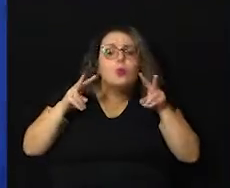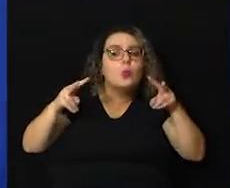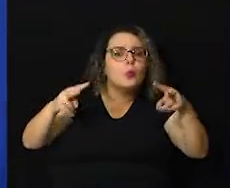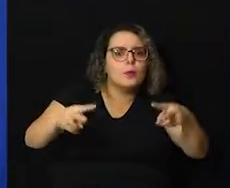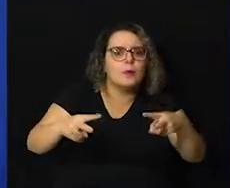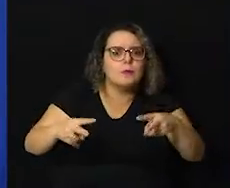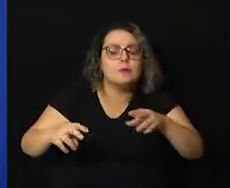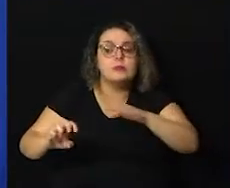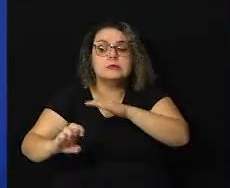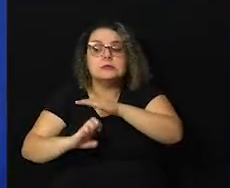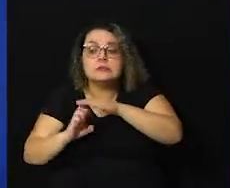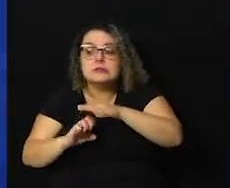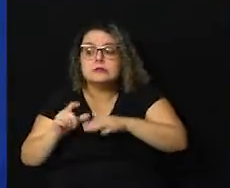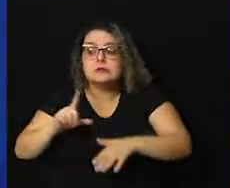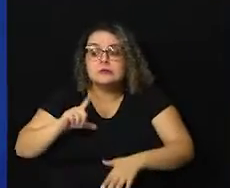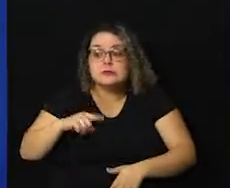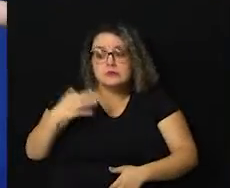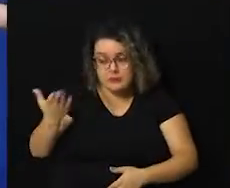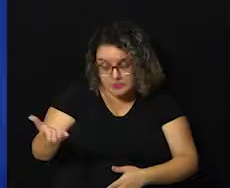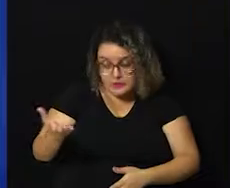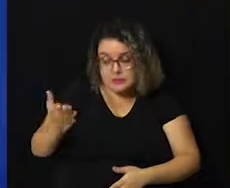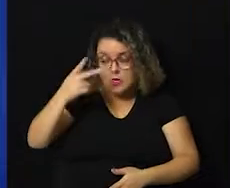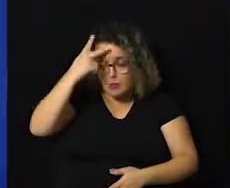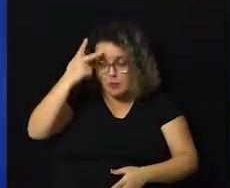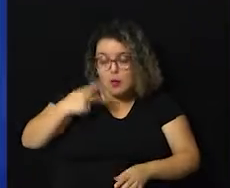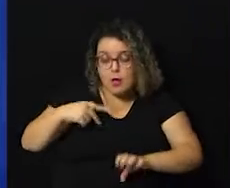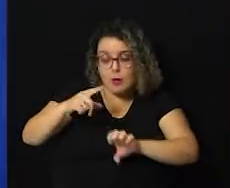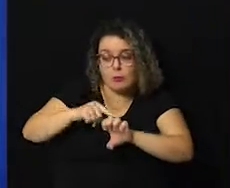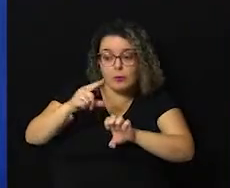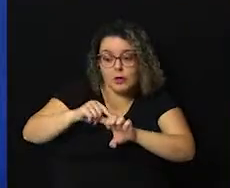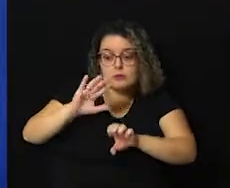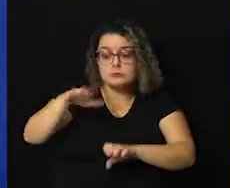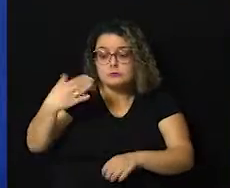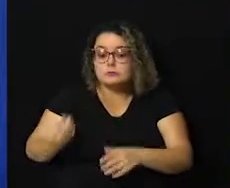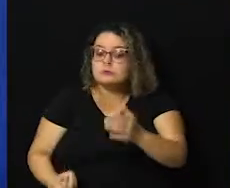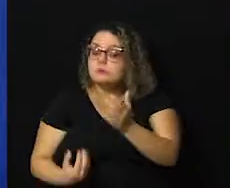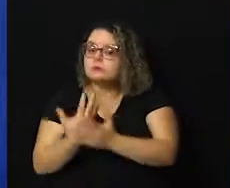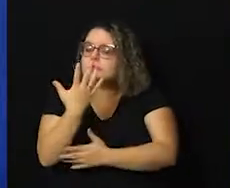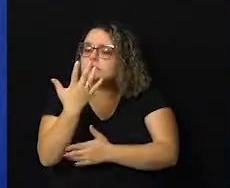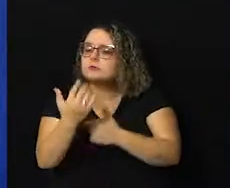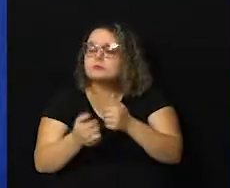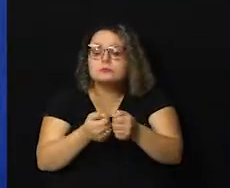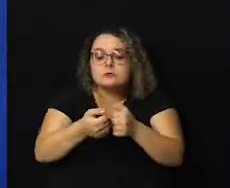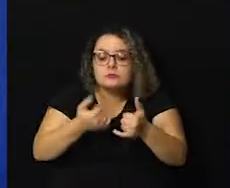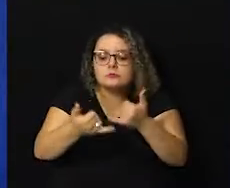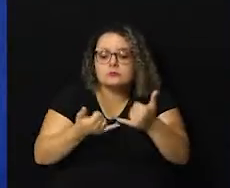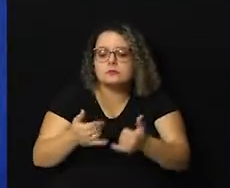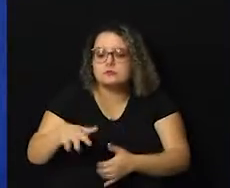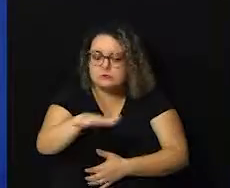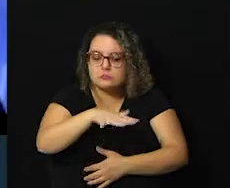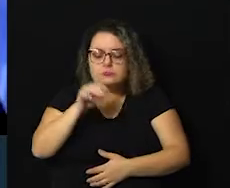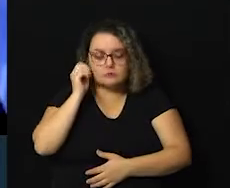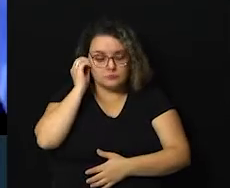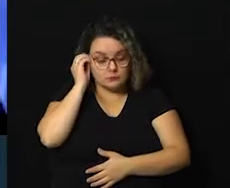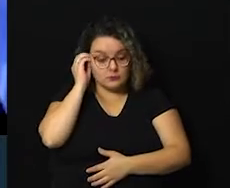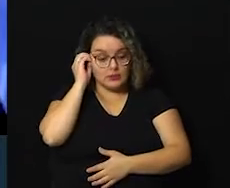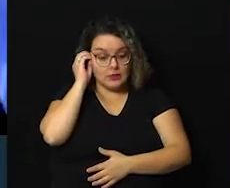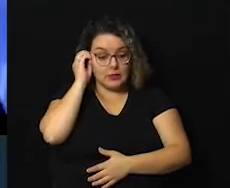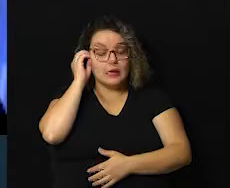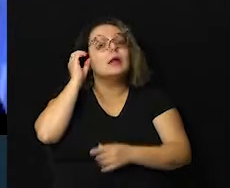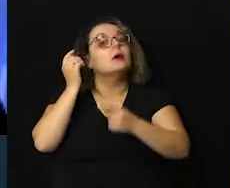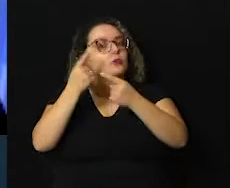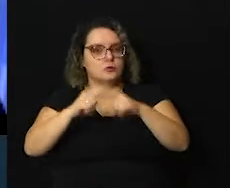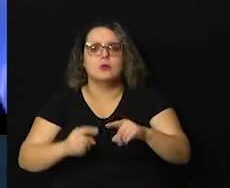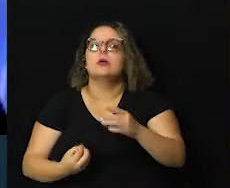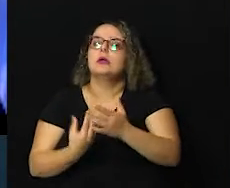o olhar do ponto de vista Empresarial que você tem quando você pensa em criar um jogo para essa galera é Um